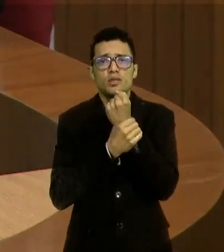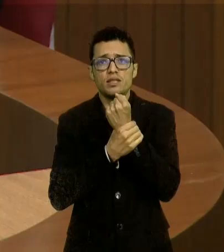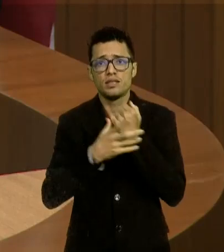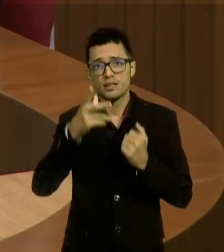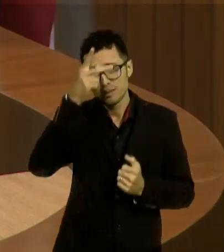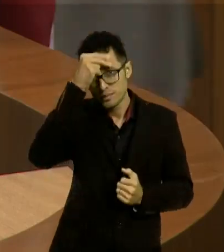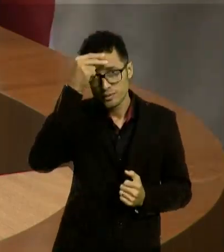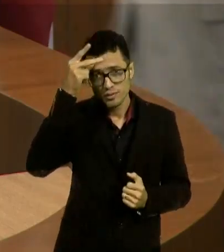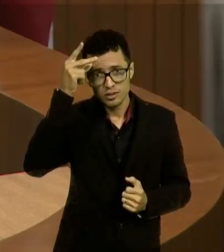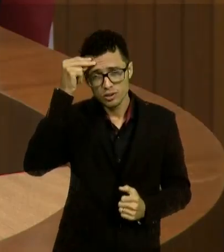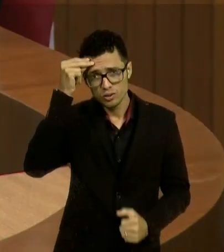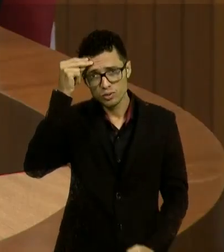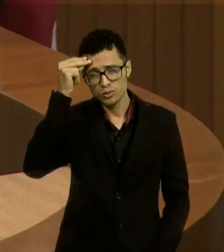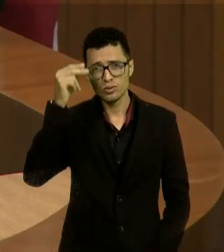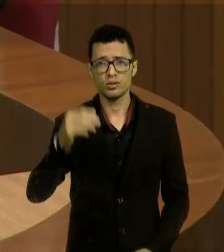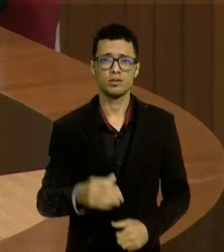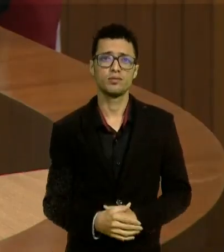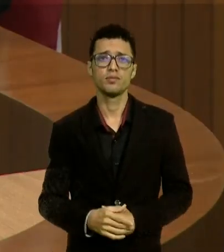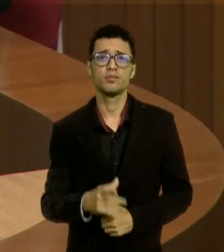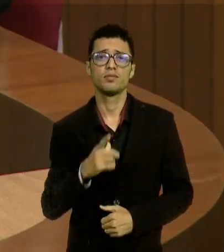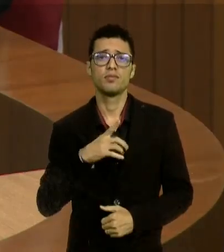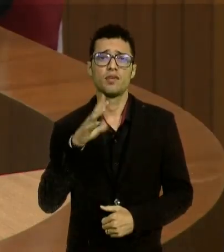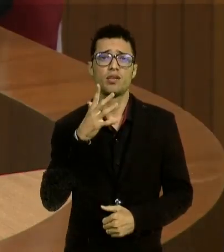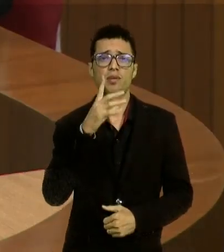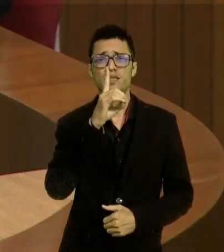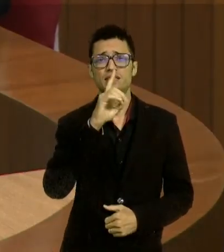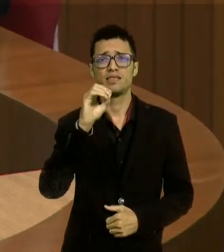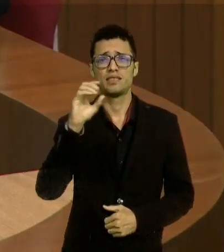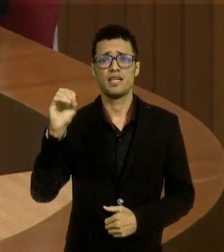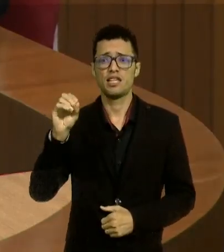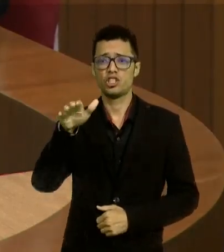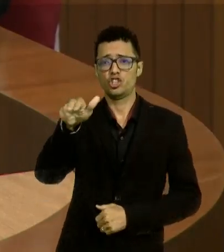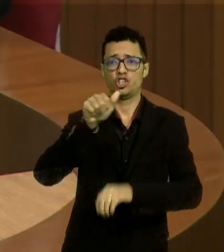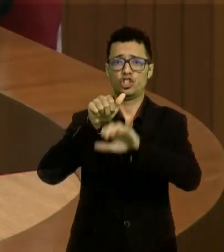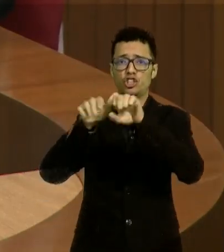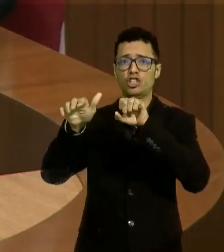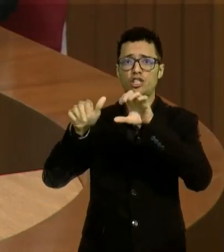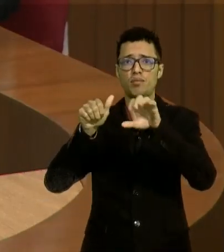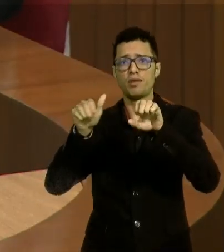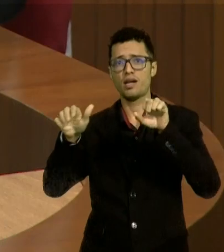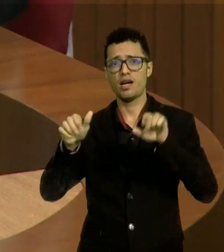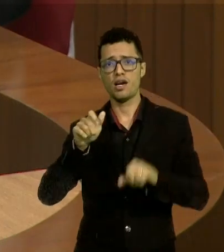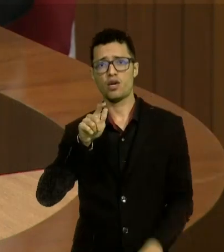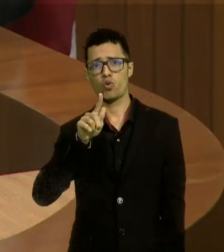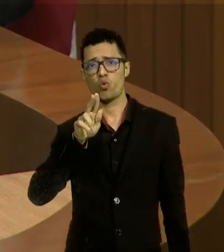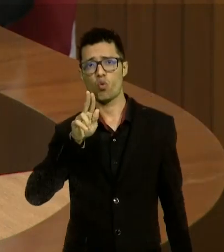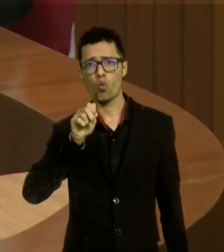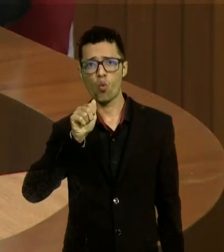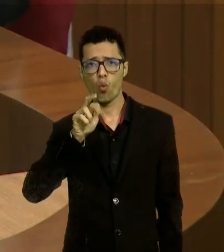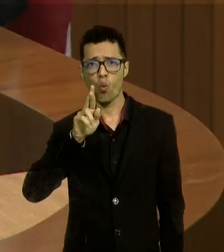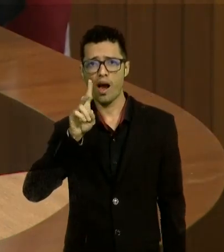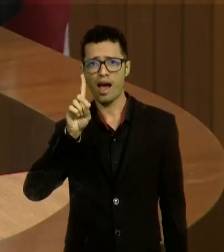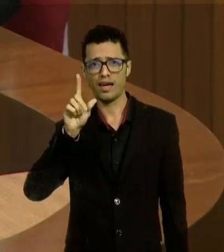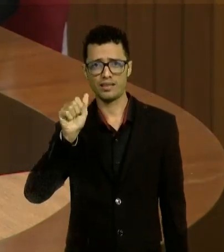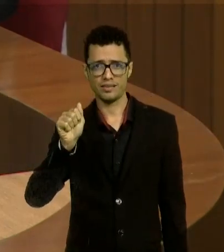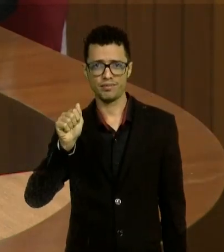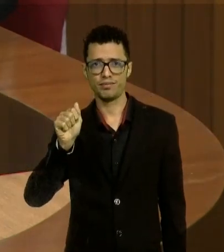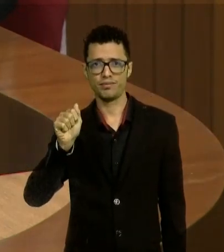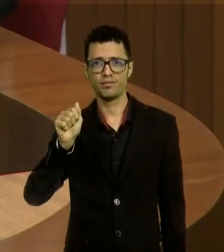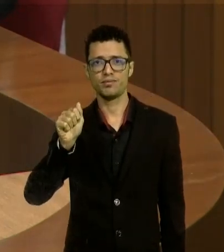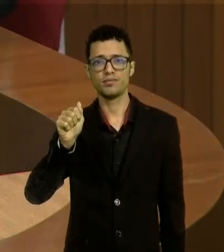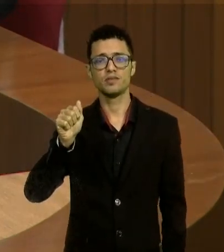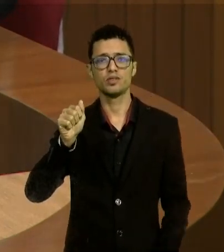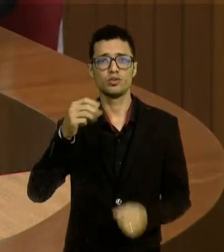praticamente 100 guardas municipais. A gente praticamente dobrou o efetivo da guarda. E eu fiquei muito